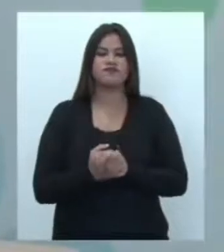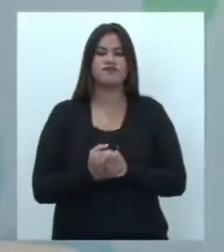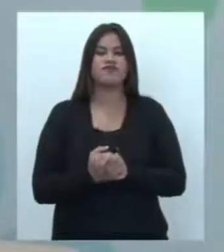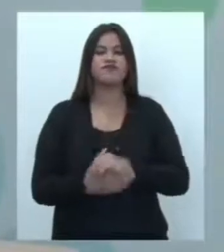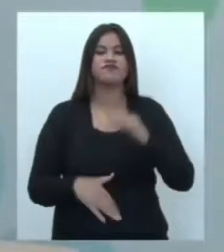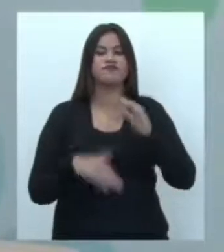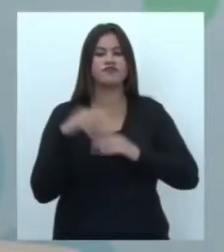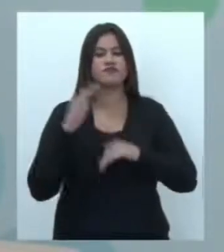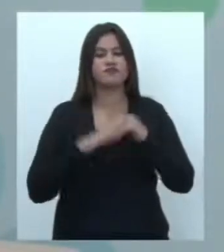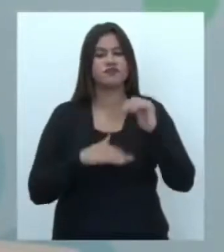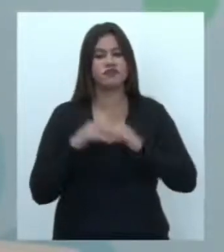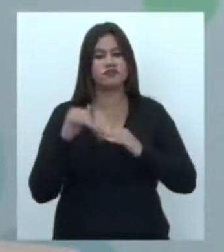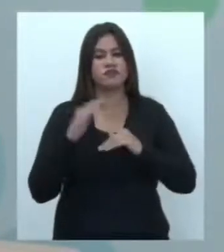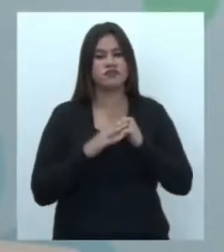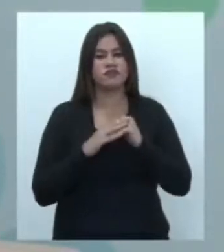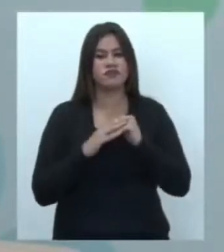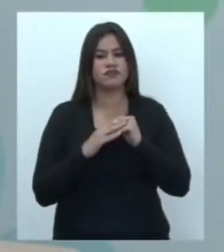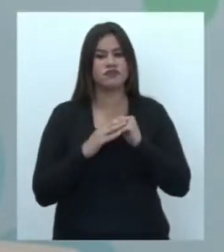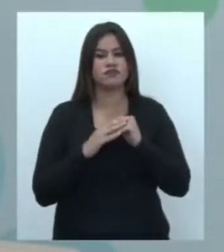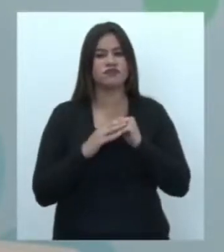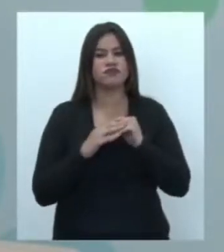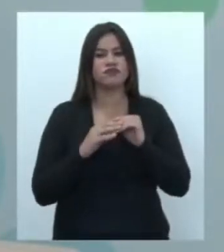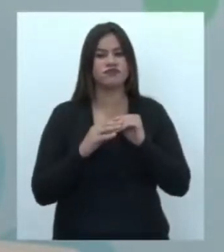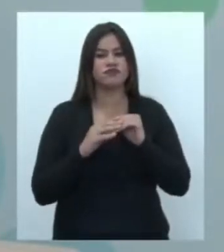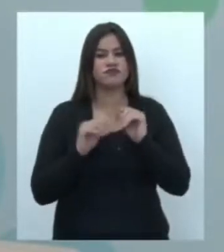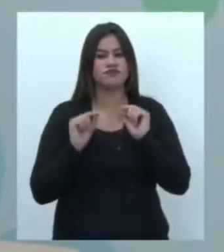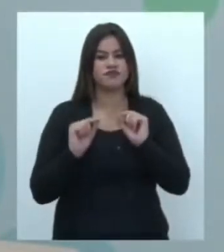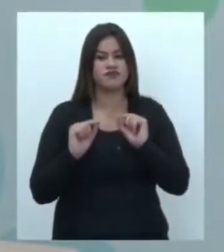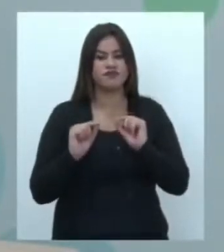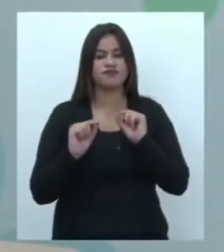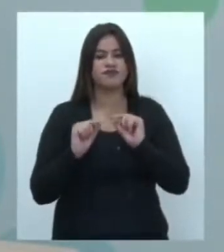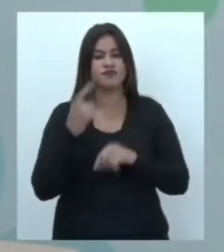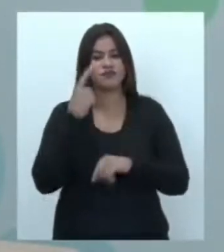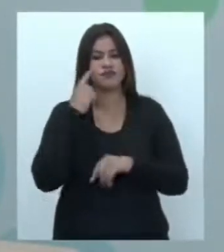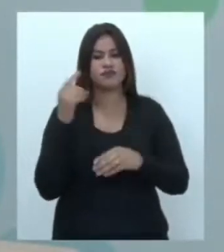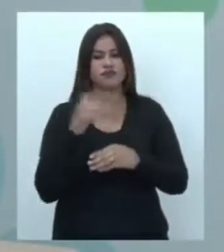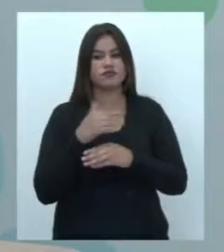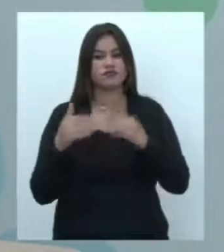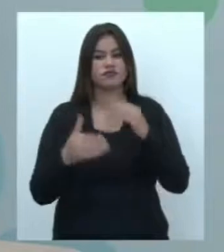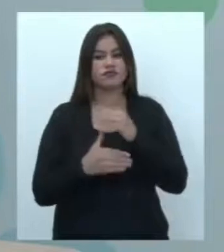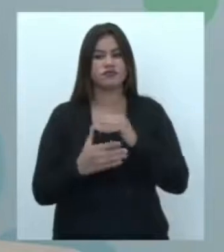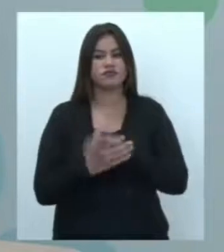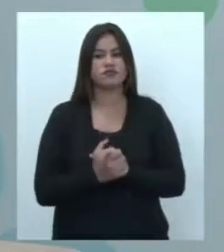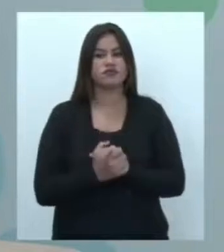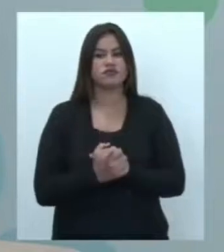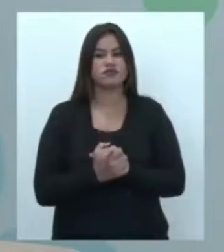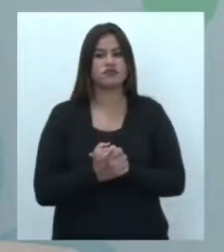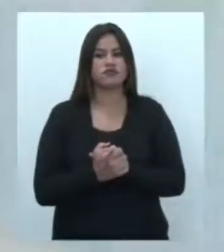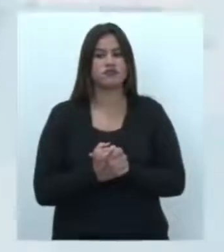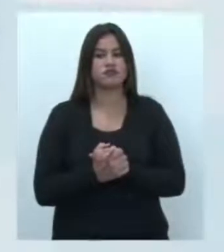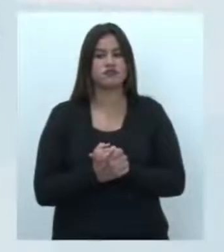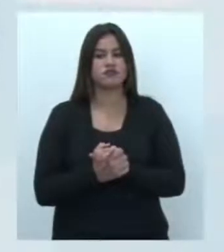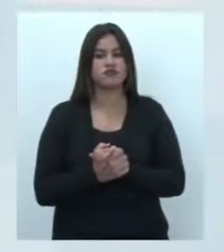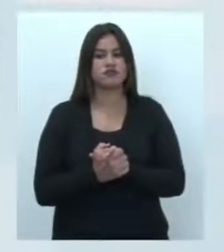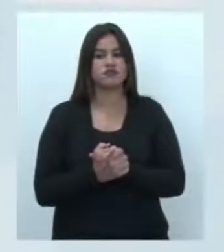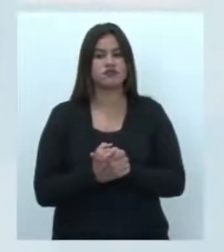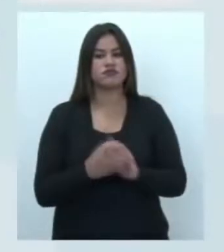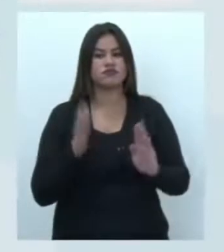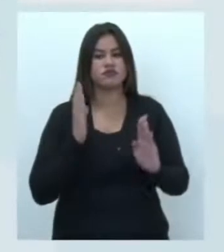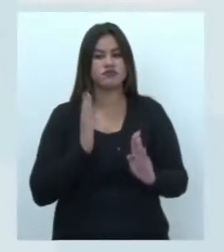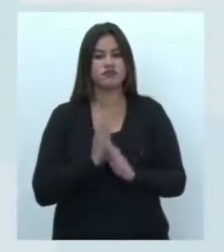de hoje. Então, nós temos a primeira habilidade, que vai aparecer aí para vocês na tela, que ela compõe identificar os